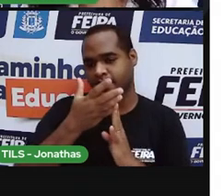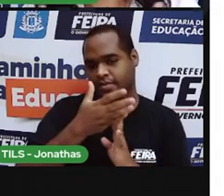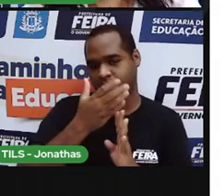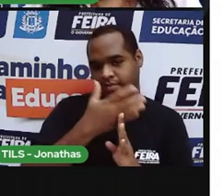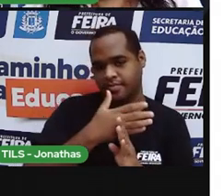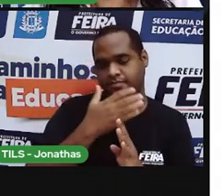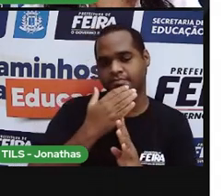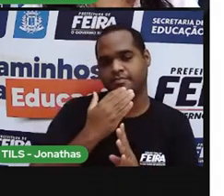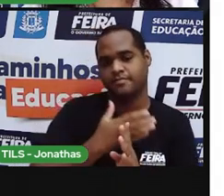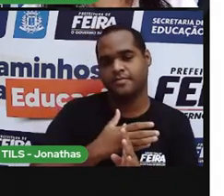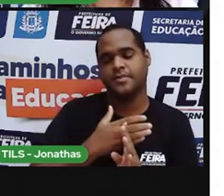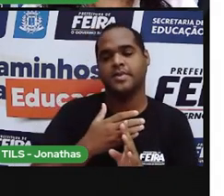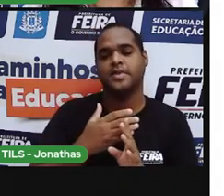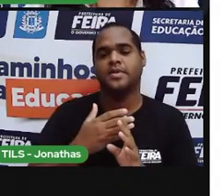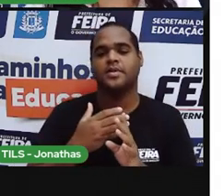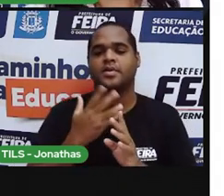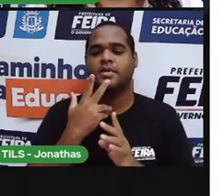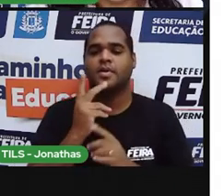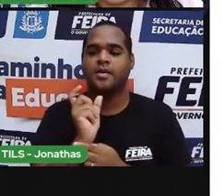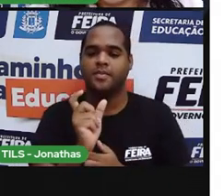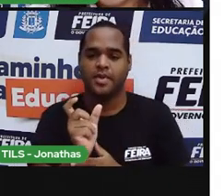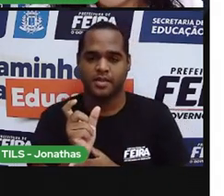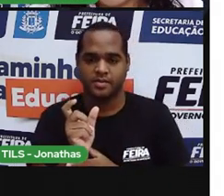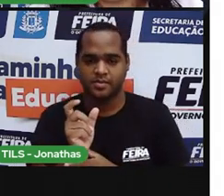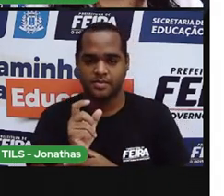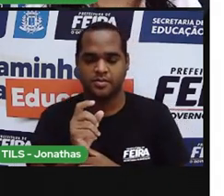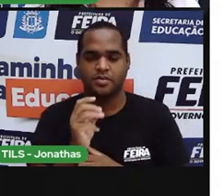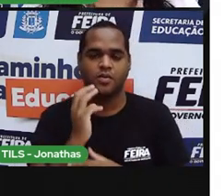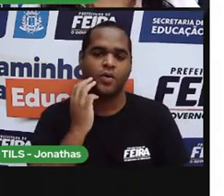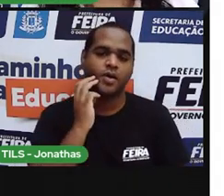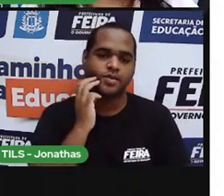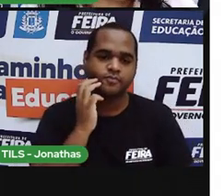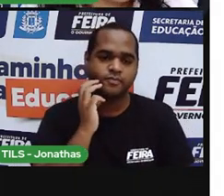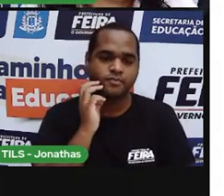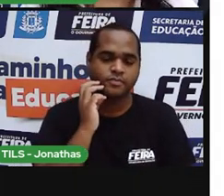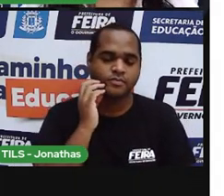menores. A palavra rosa.